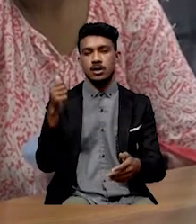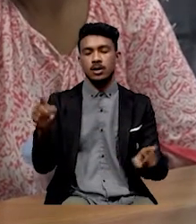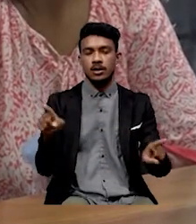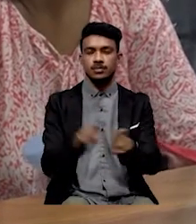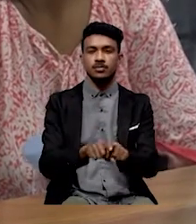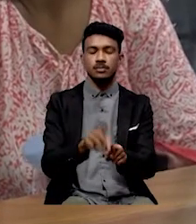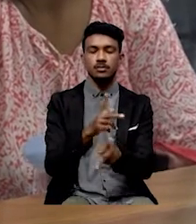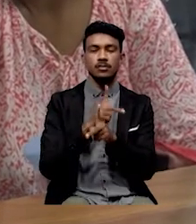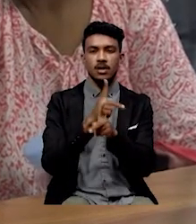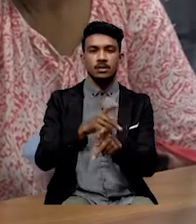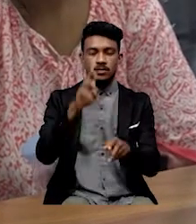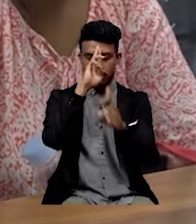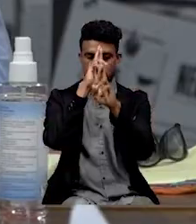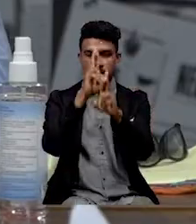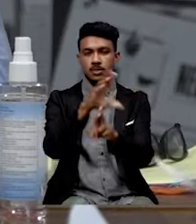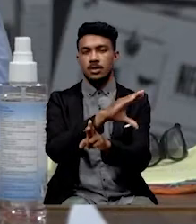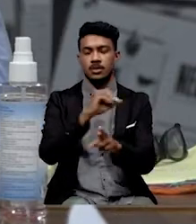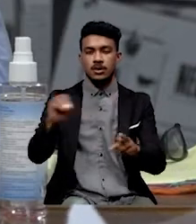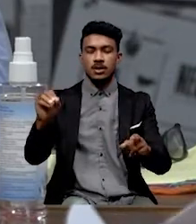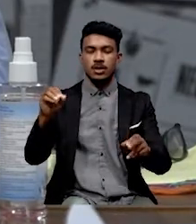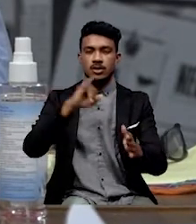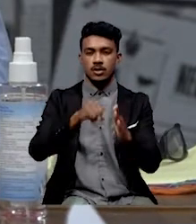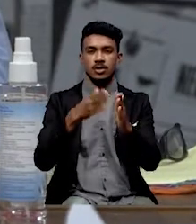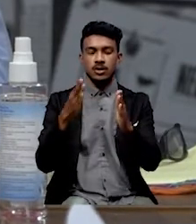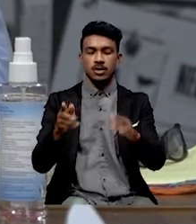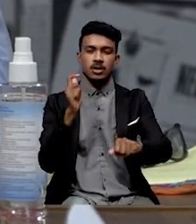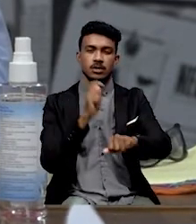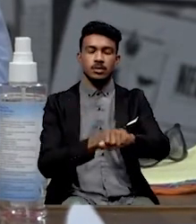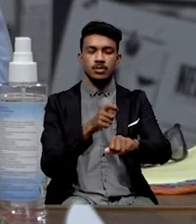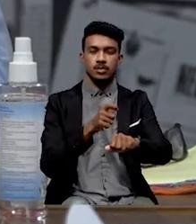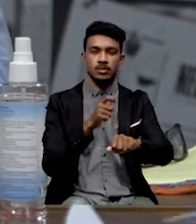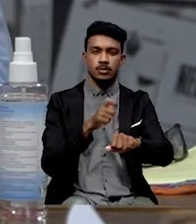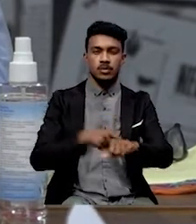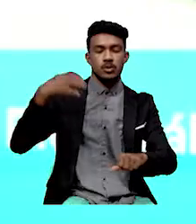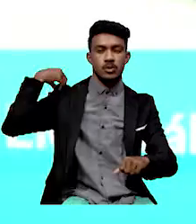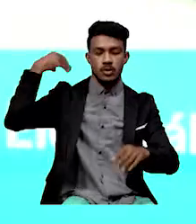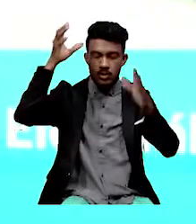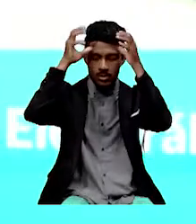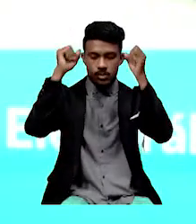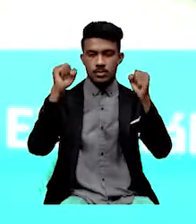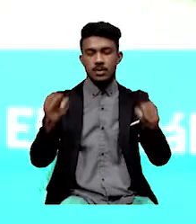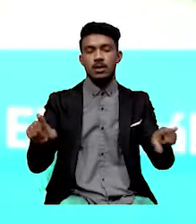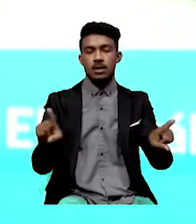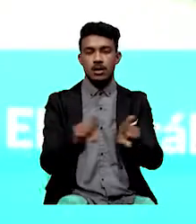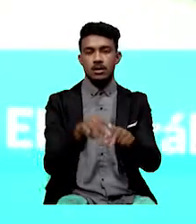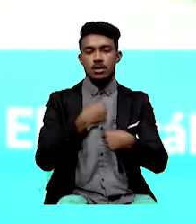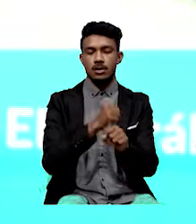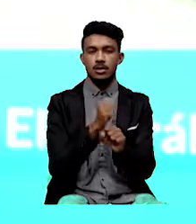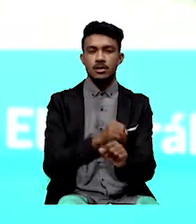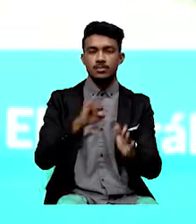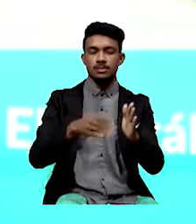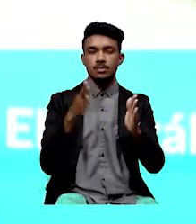hala atividade jornalística e período campanha política no eleição presidencial. No hala notícia de neve ho